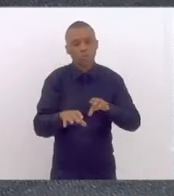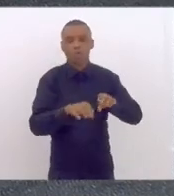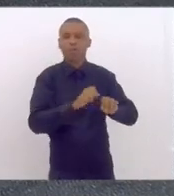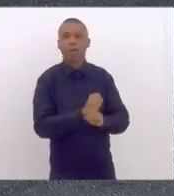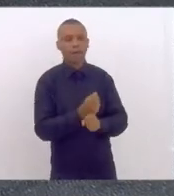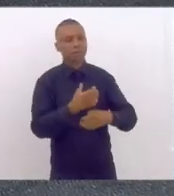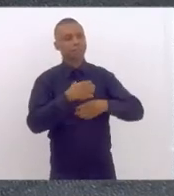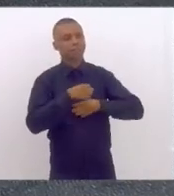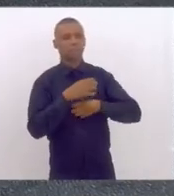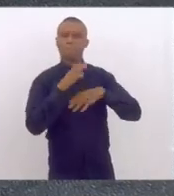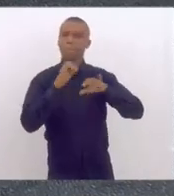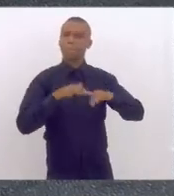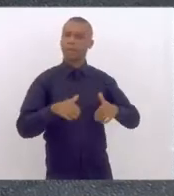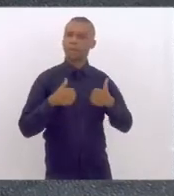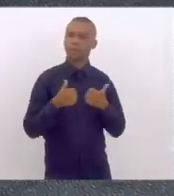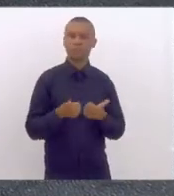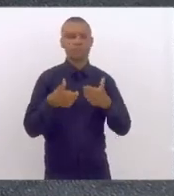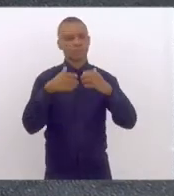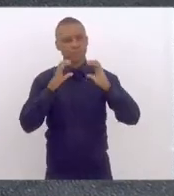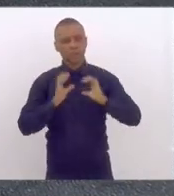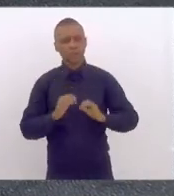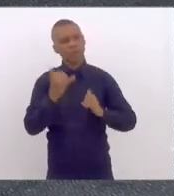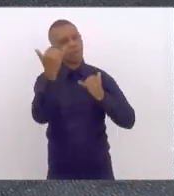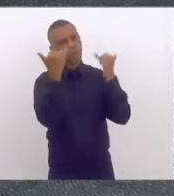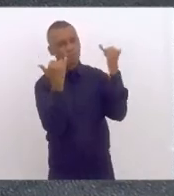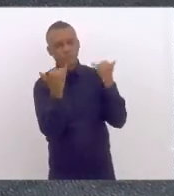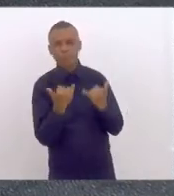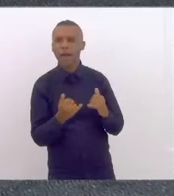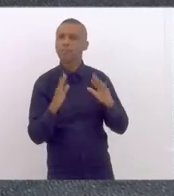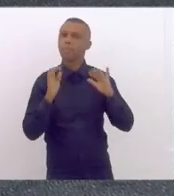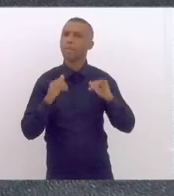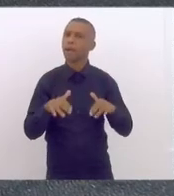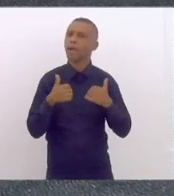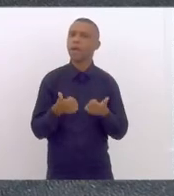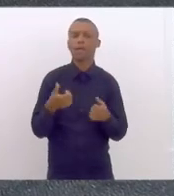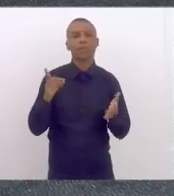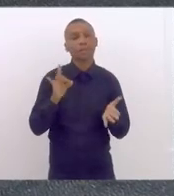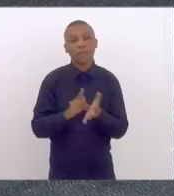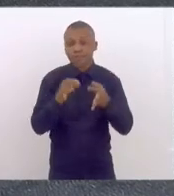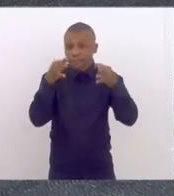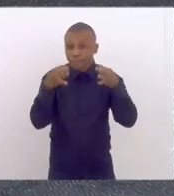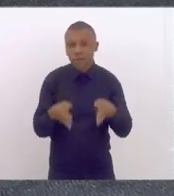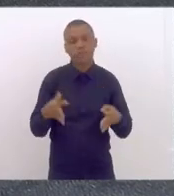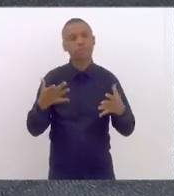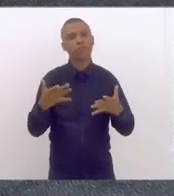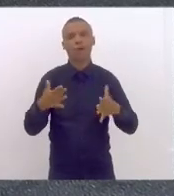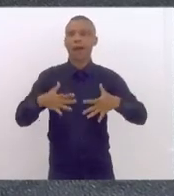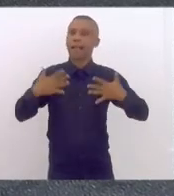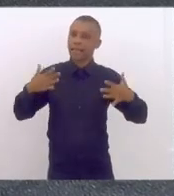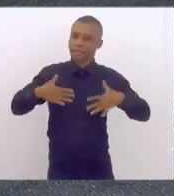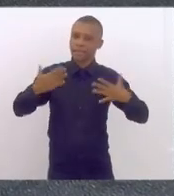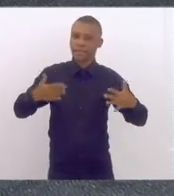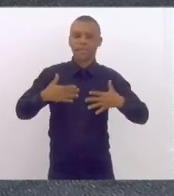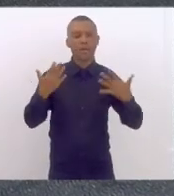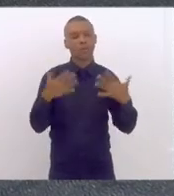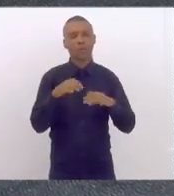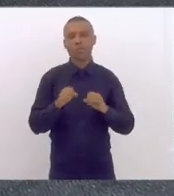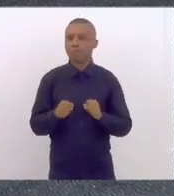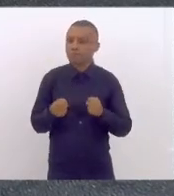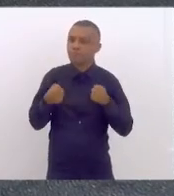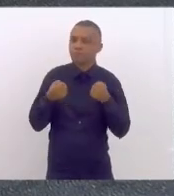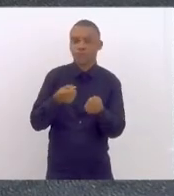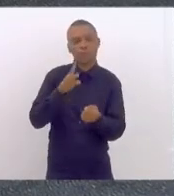bem informados bem informados e realmente com disposição e muita garra